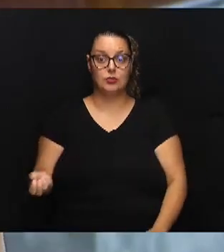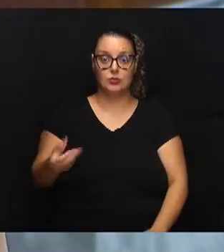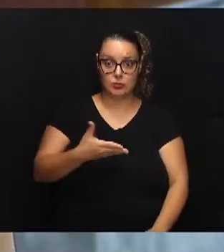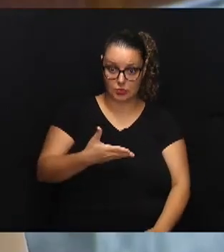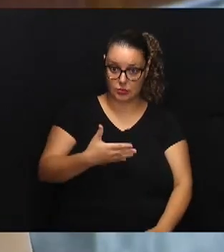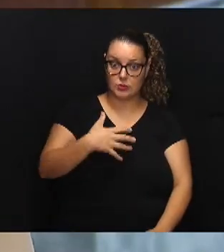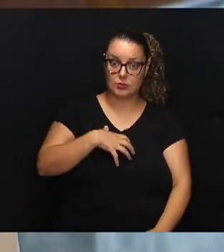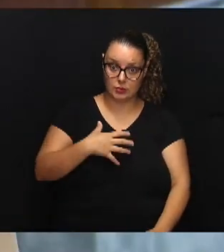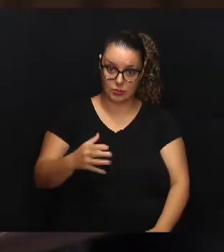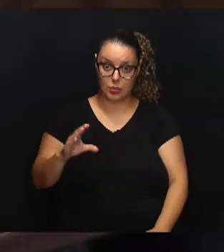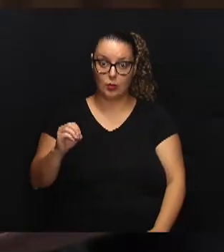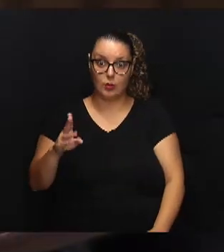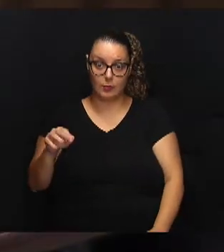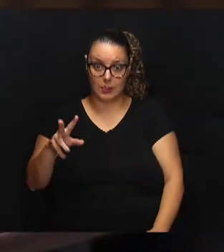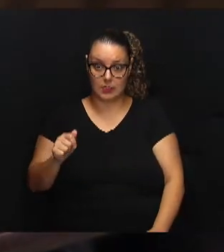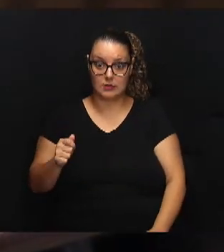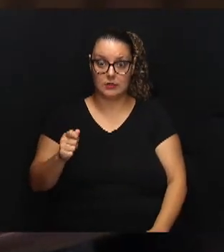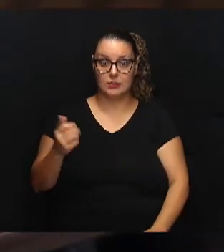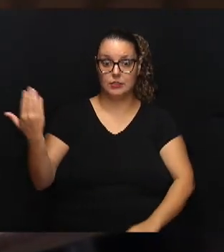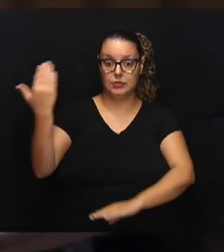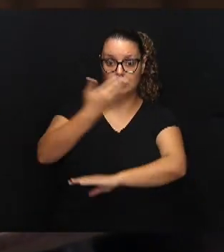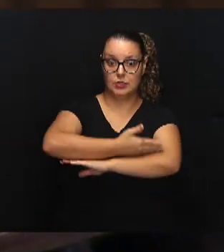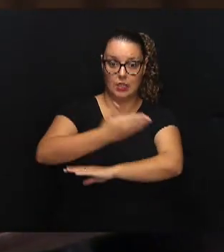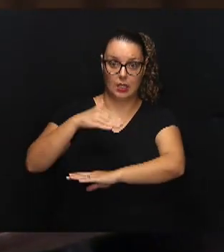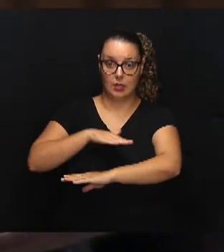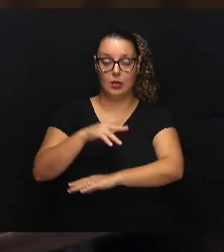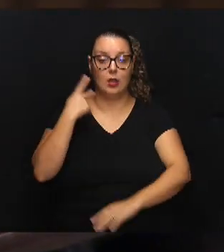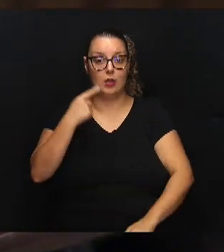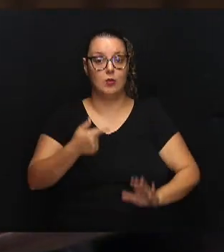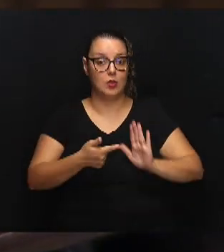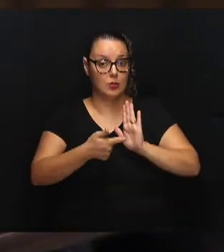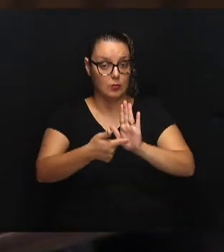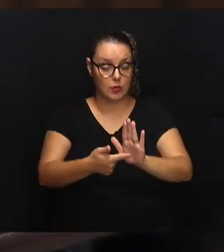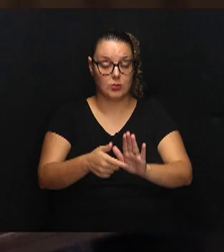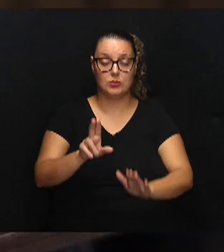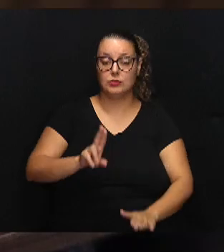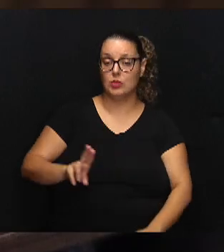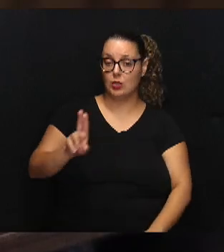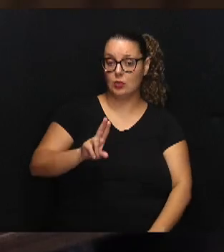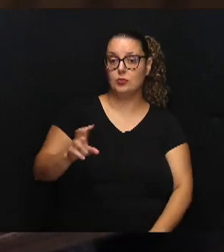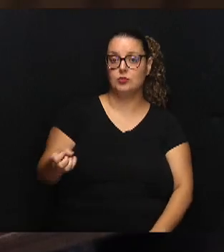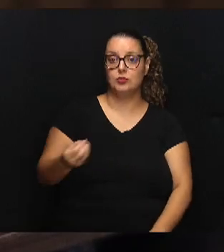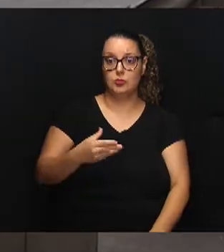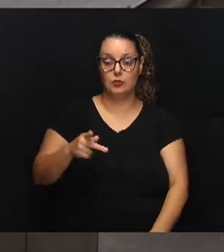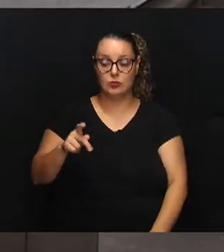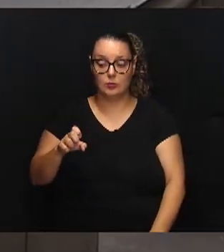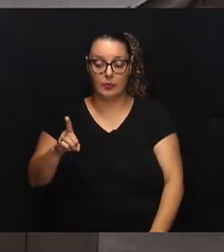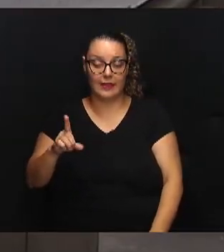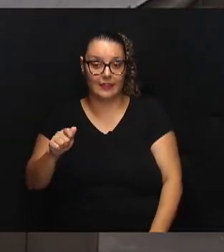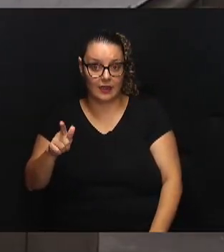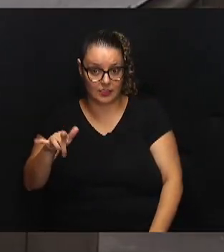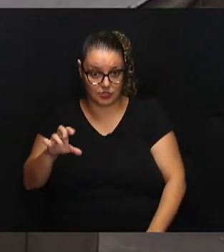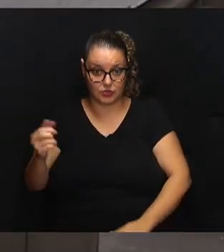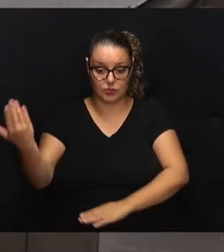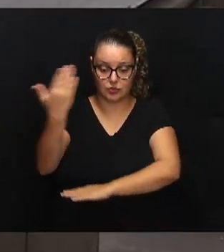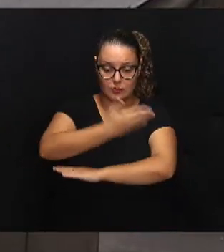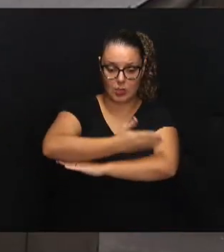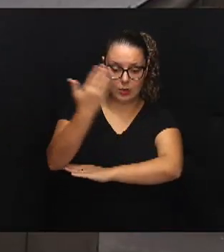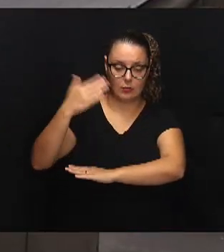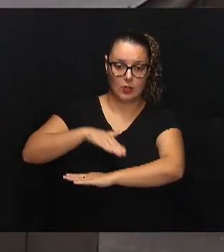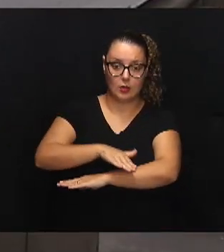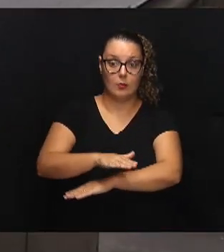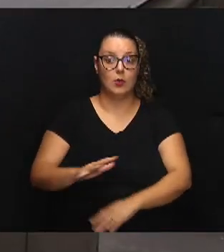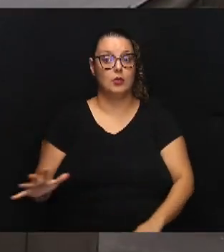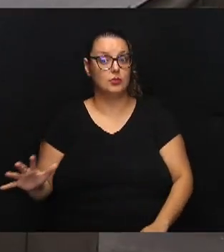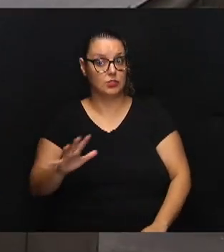novas formas de cobrança de pedágio. A vereadora também aponta que a implantação de novos pedágios pode encarecer o transporte